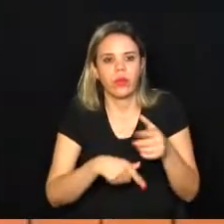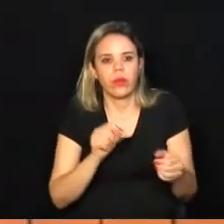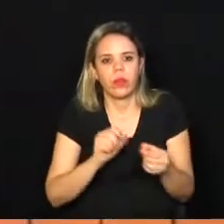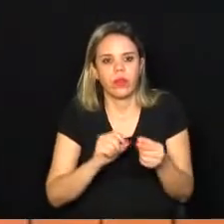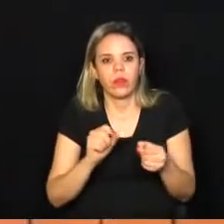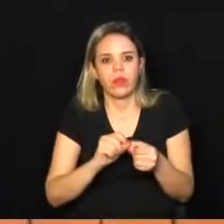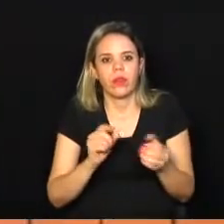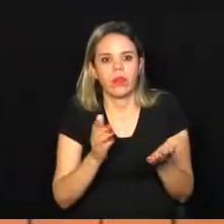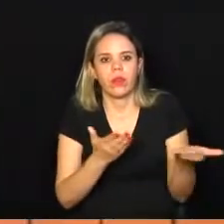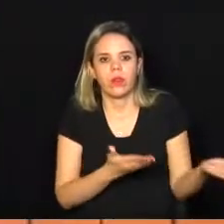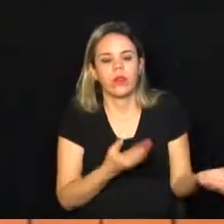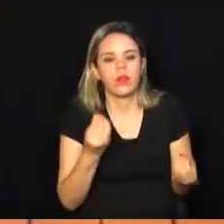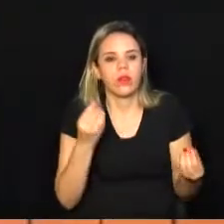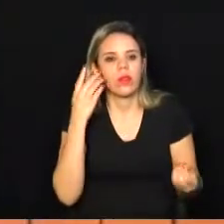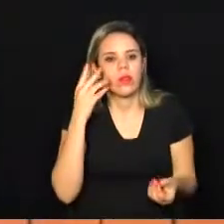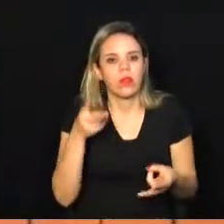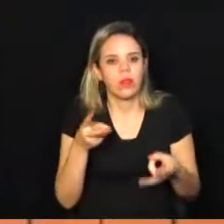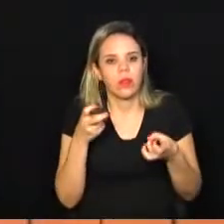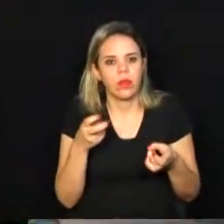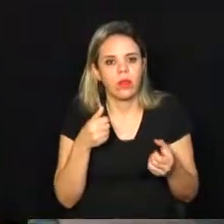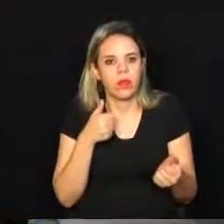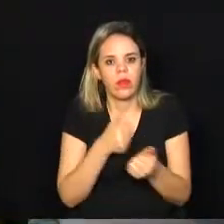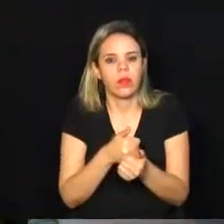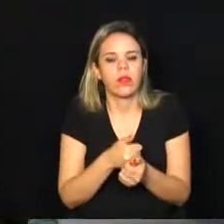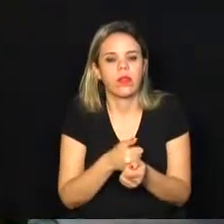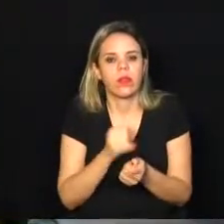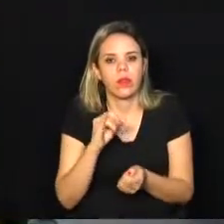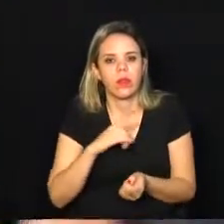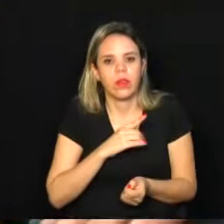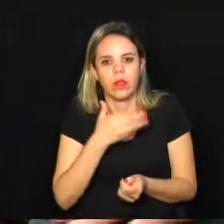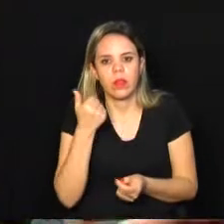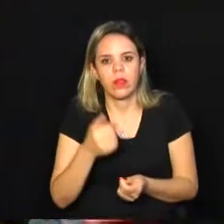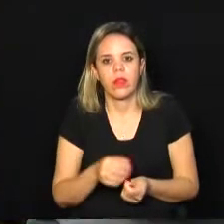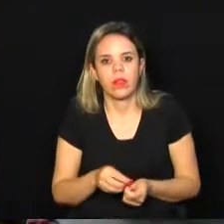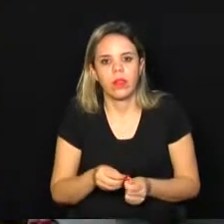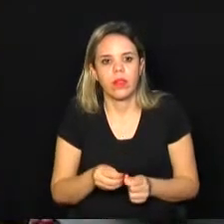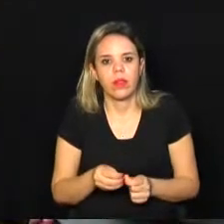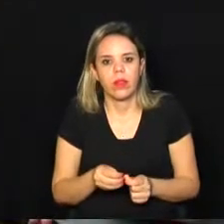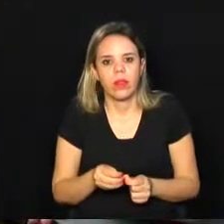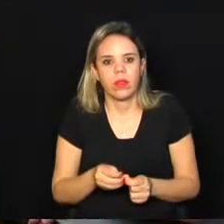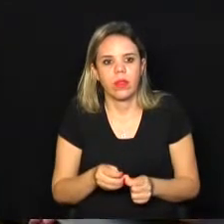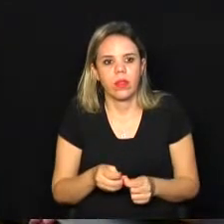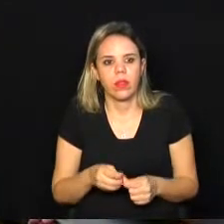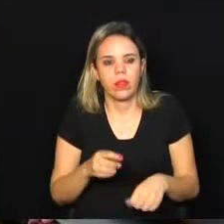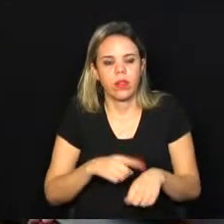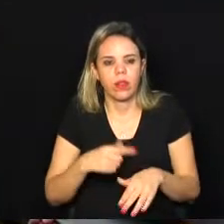com ele. Como é que você vê essa aproximação e se tem melhorado ao longo do tempo?